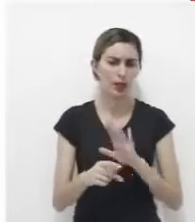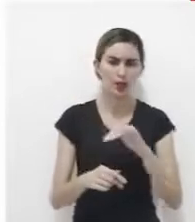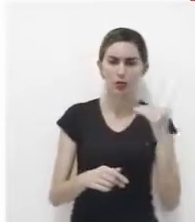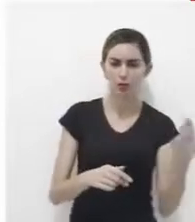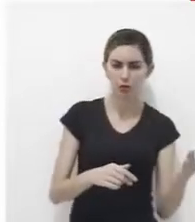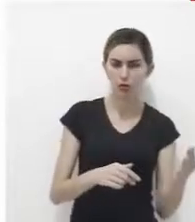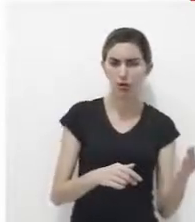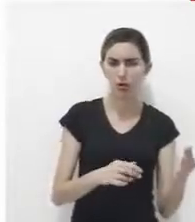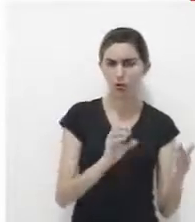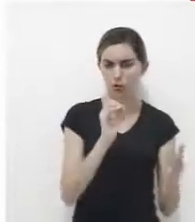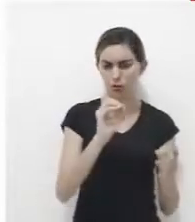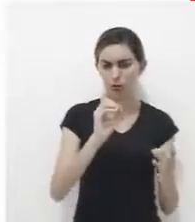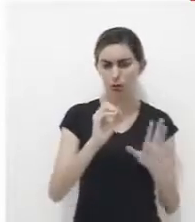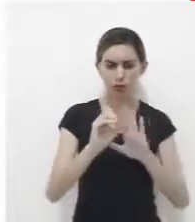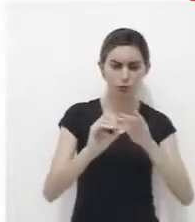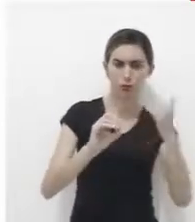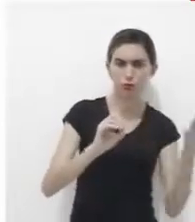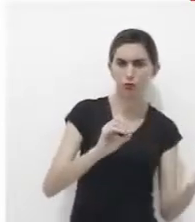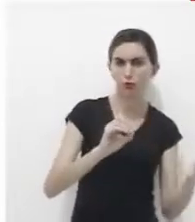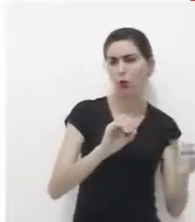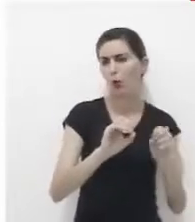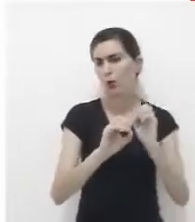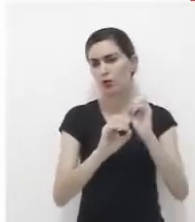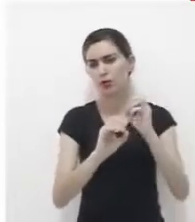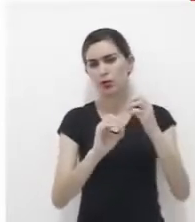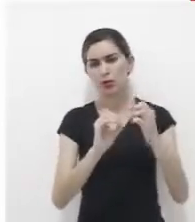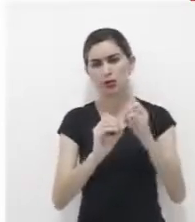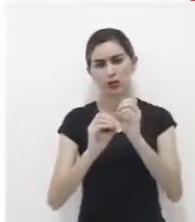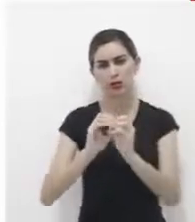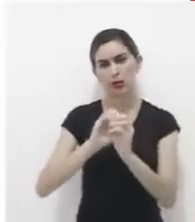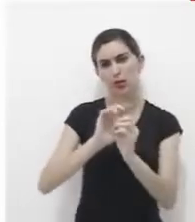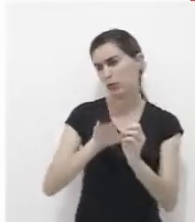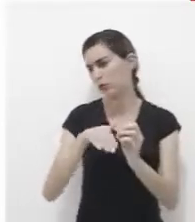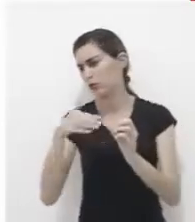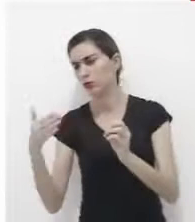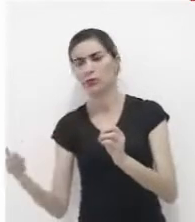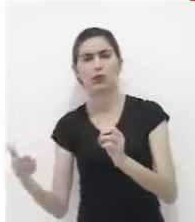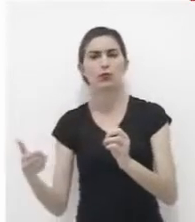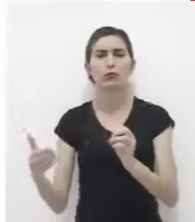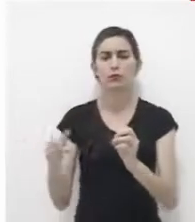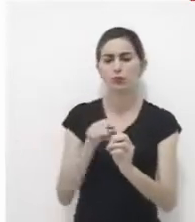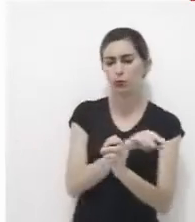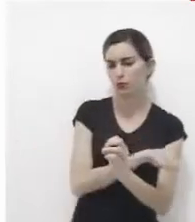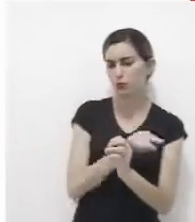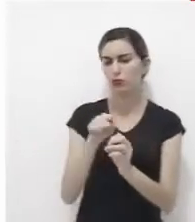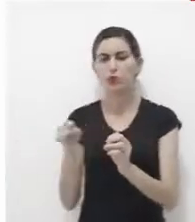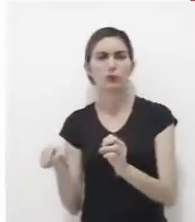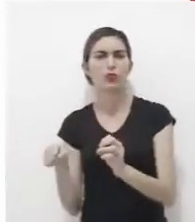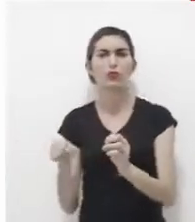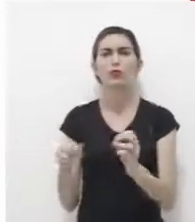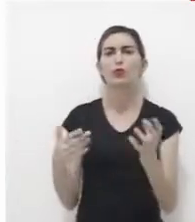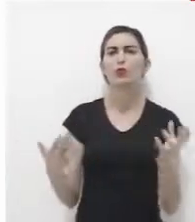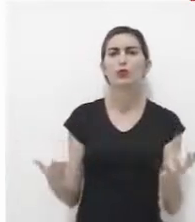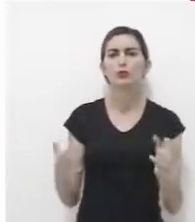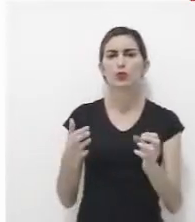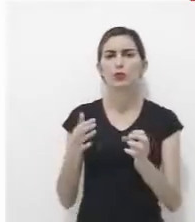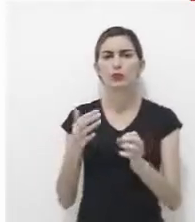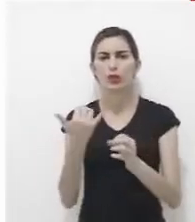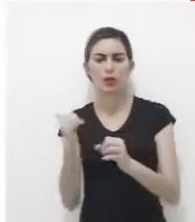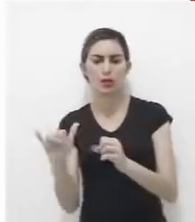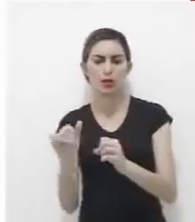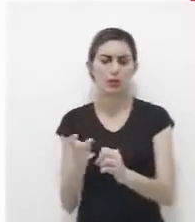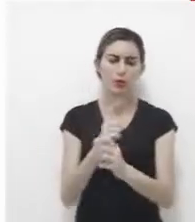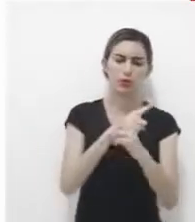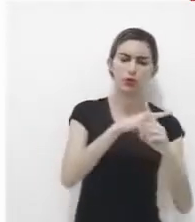que ele ficaria à esquerda do zero? Será que ele ficaria entre o 0 e x? Ou entre x e